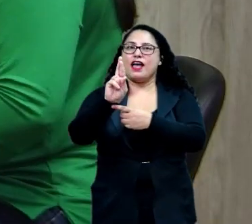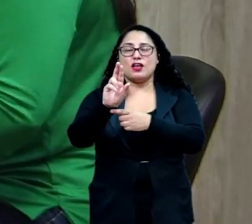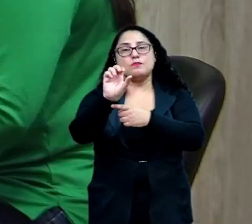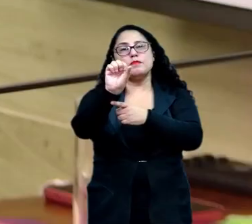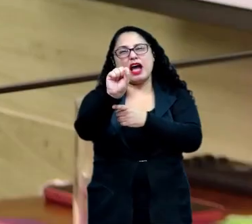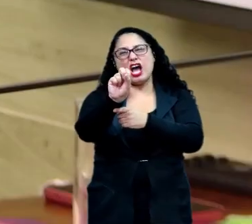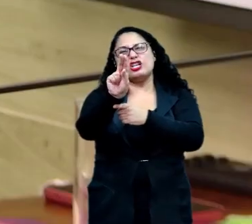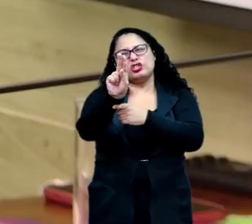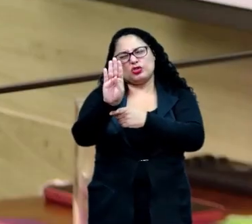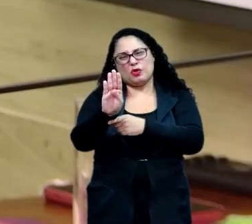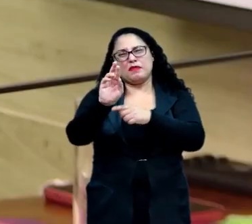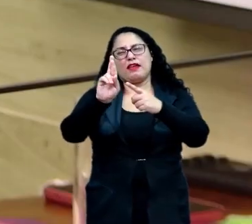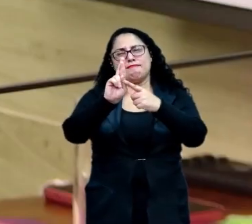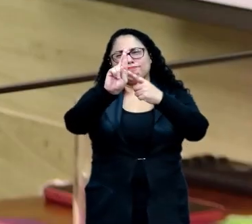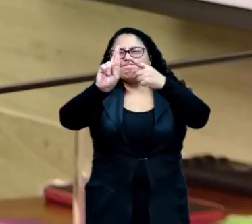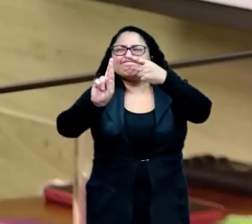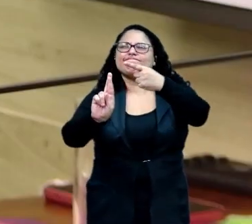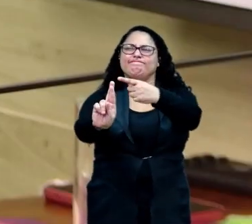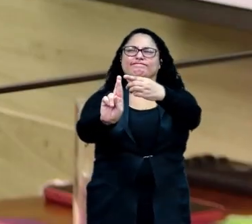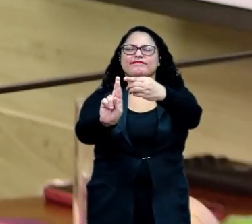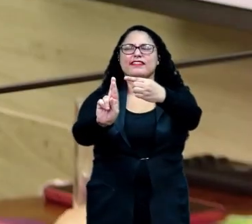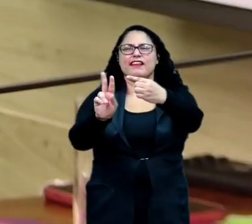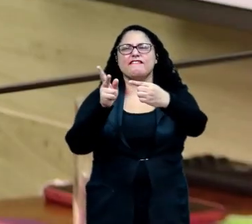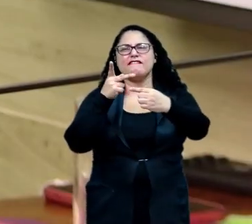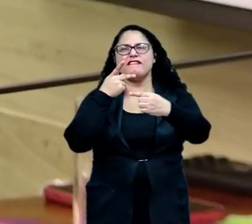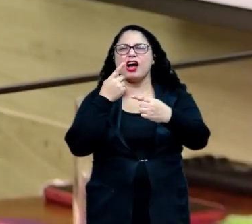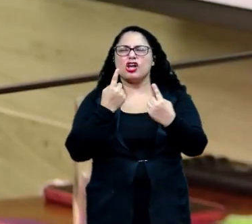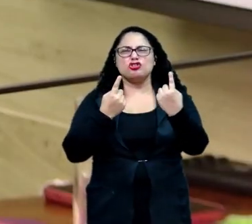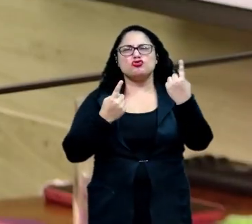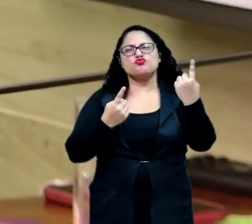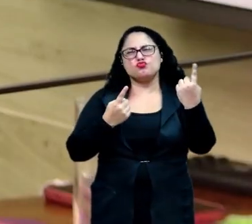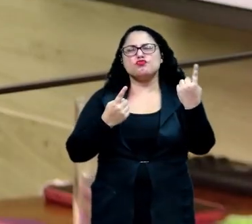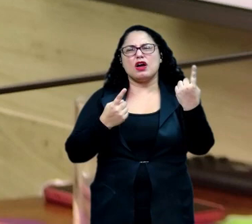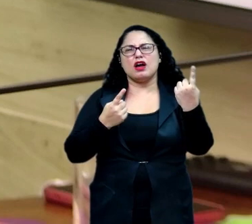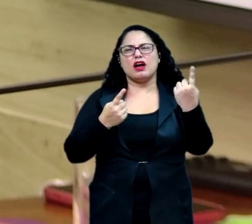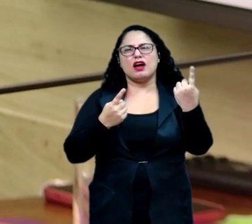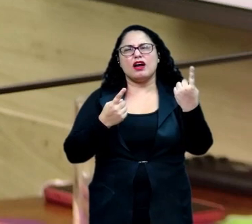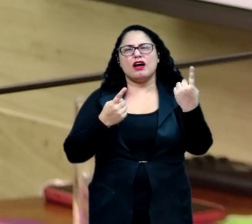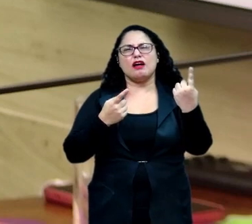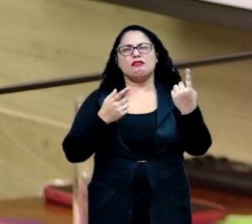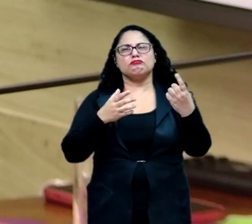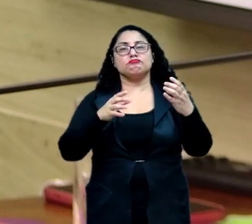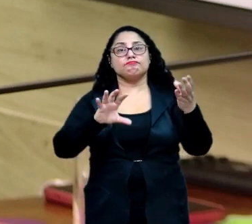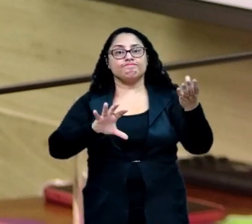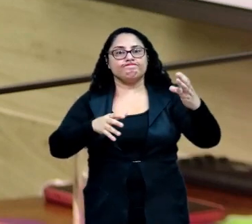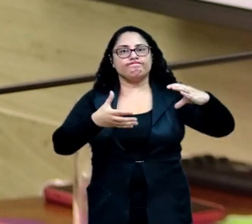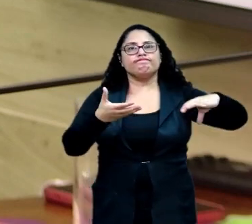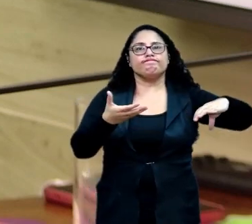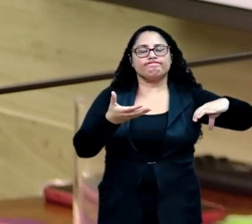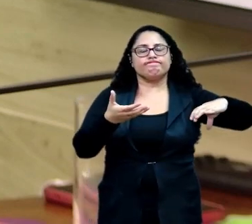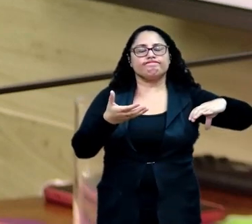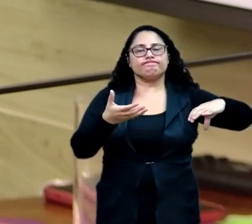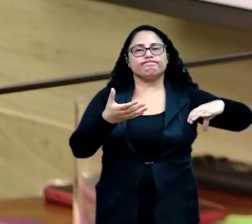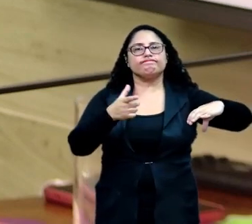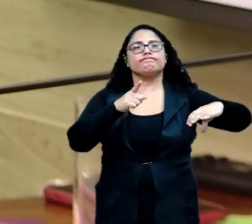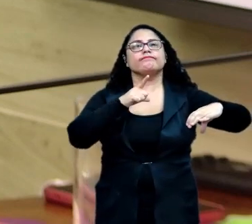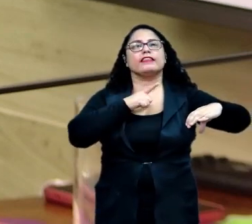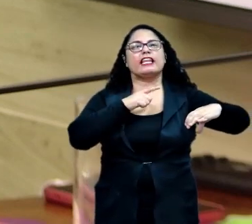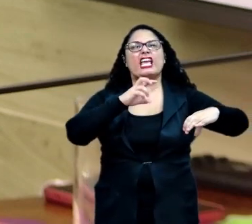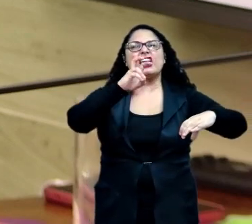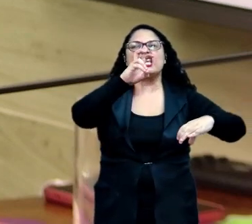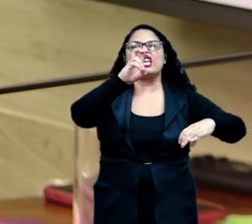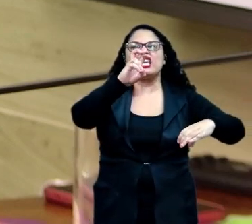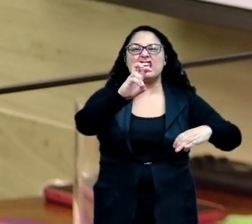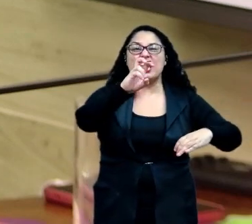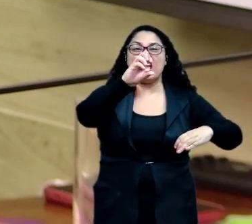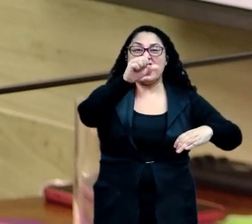há uma subrepresentação. Sim. Porque se fala assim de uma Câmara Federal que tem